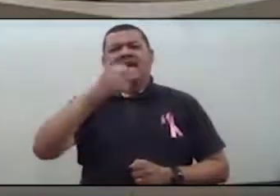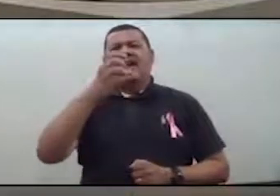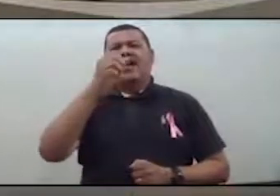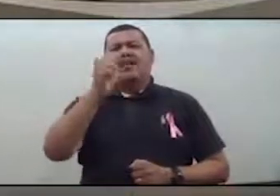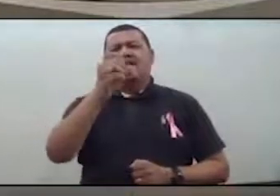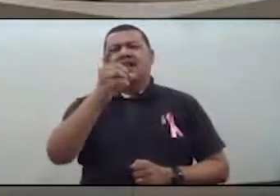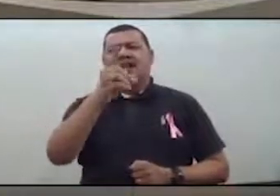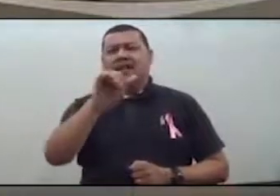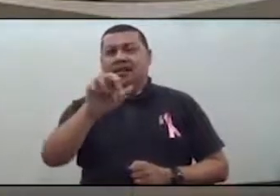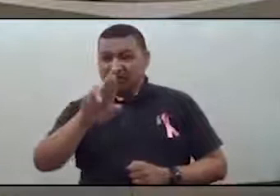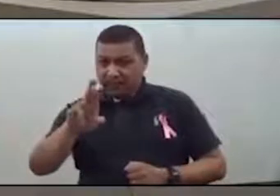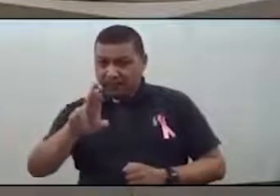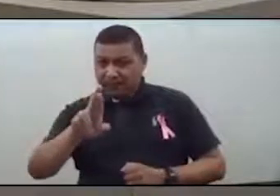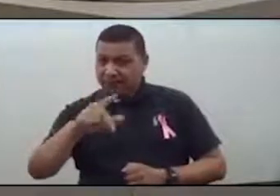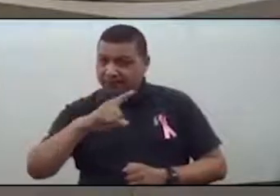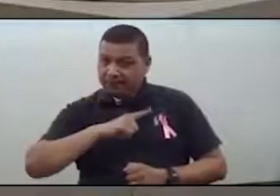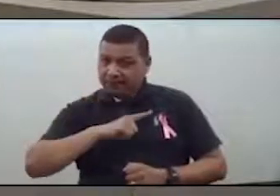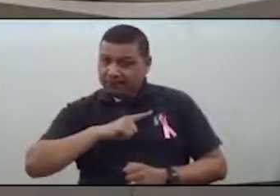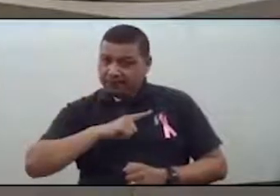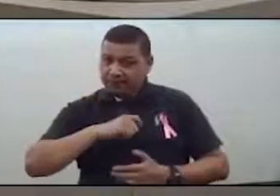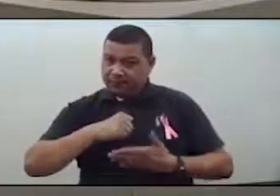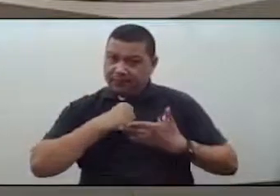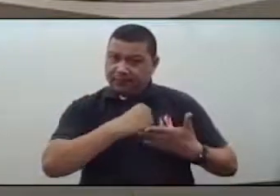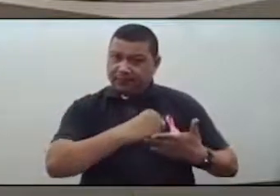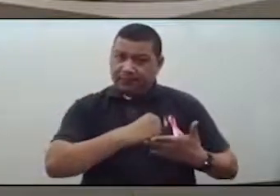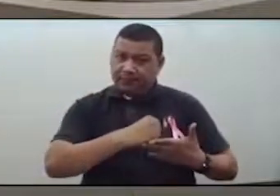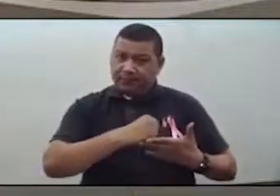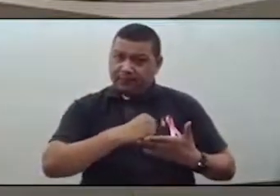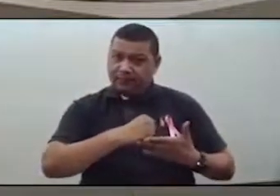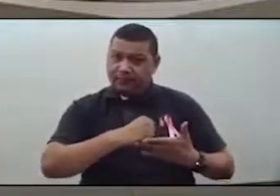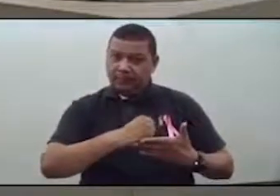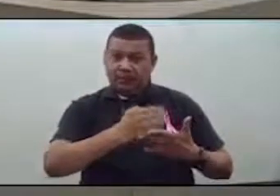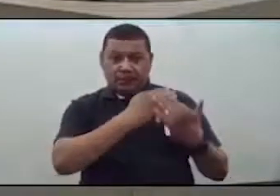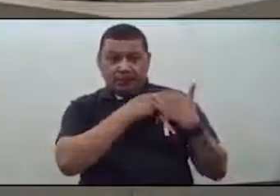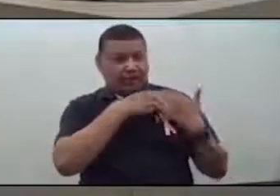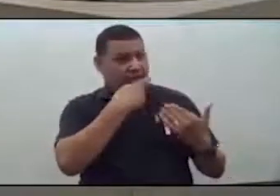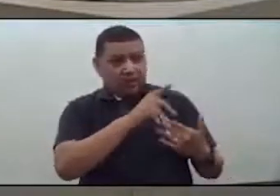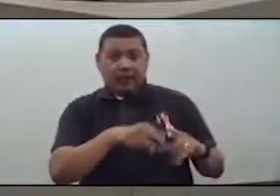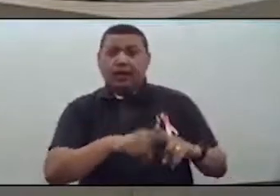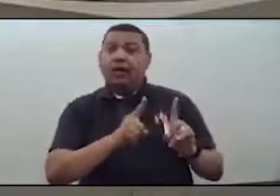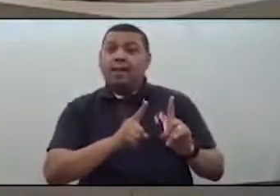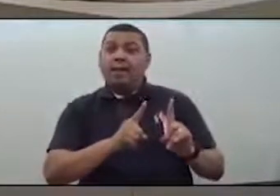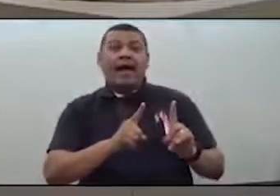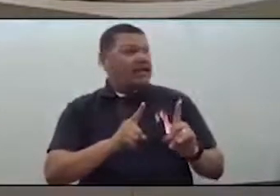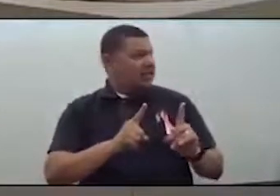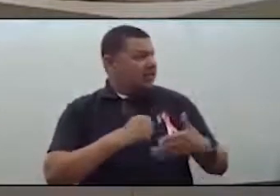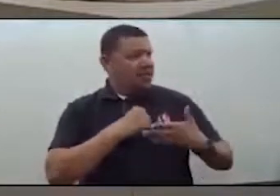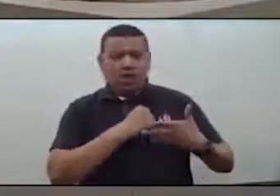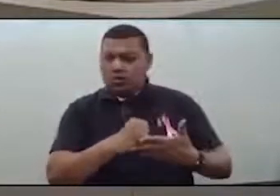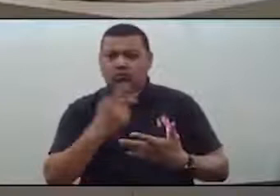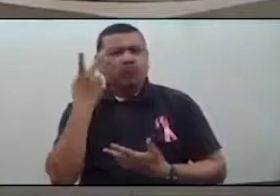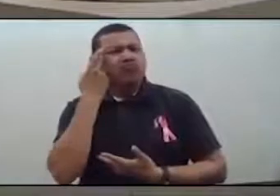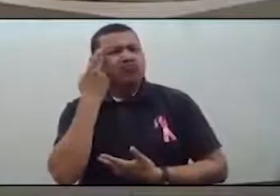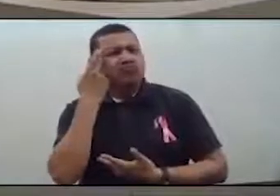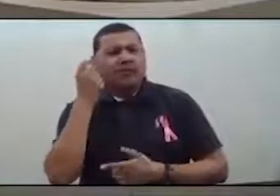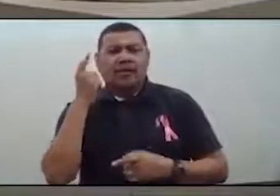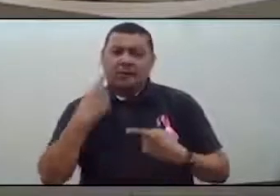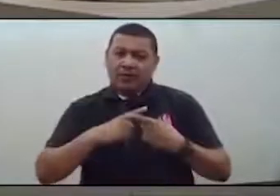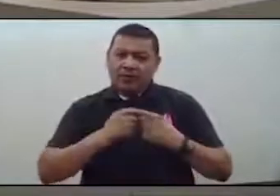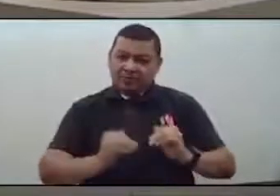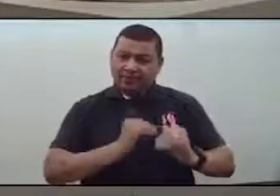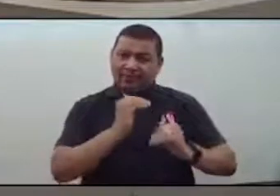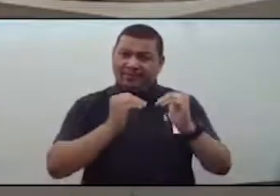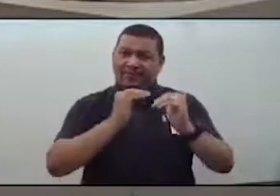tem levado aí algumas atribuições que não seriam deles, mas estão colaborando no sentido de estar fomentando o esporte,